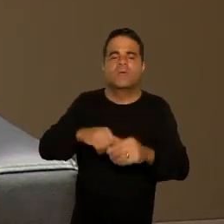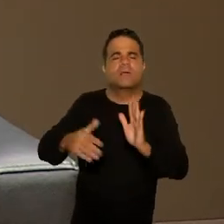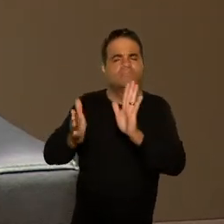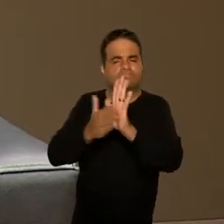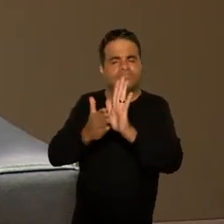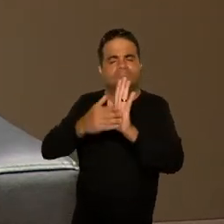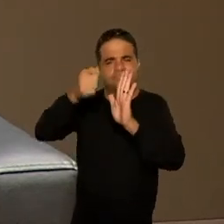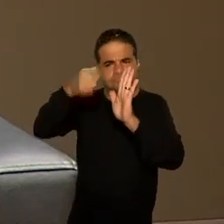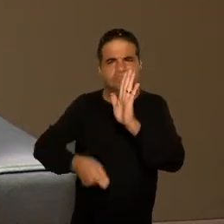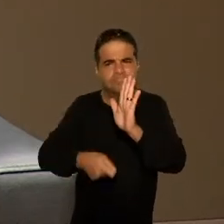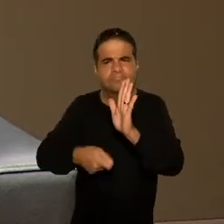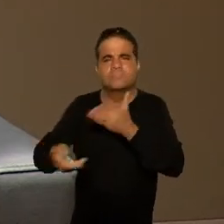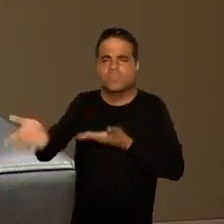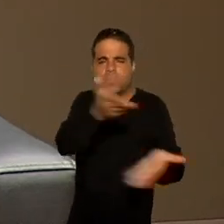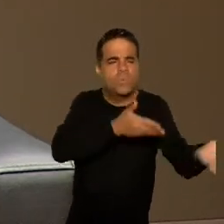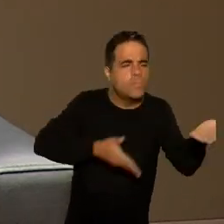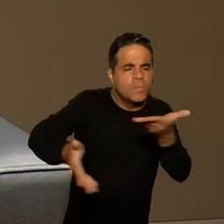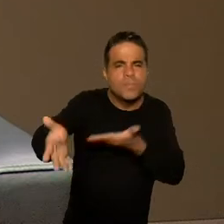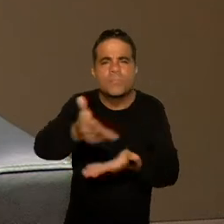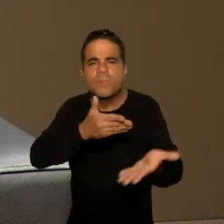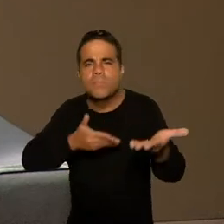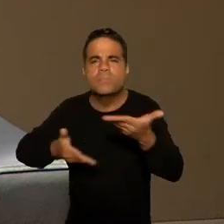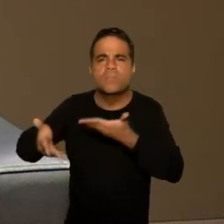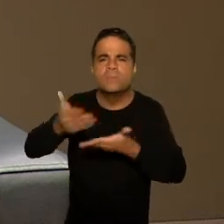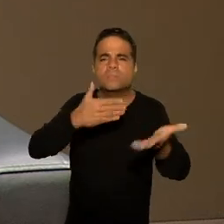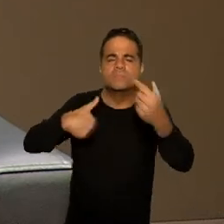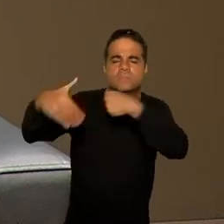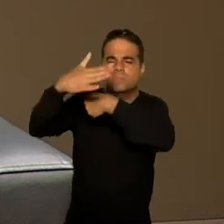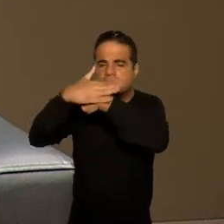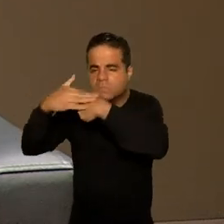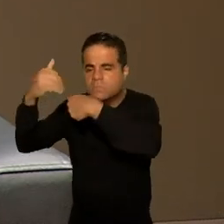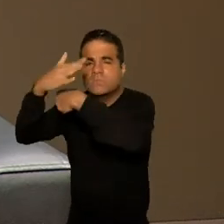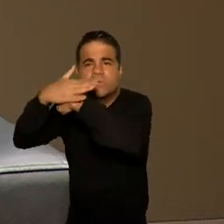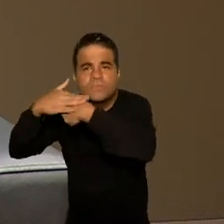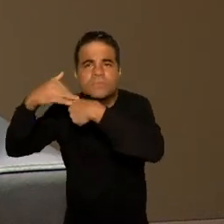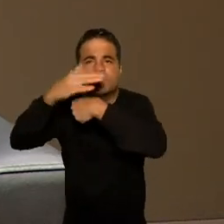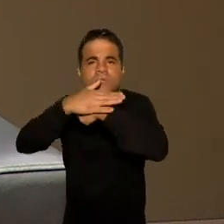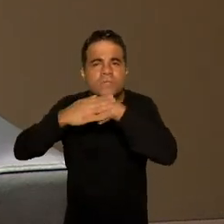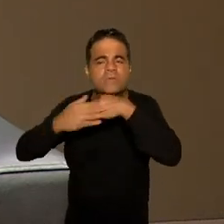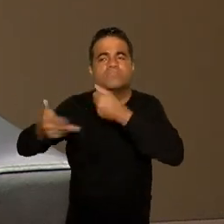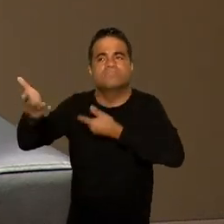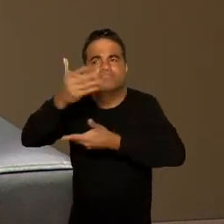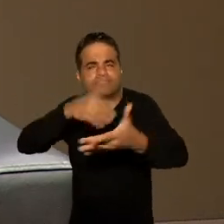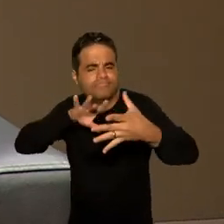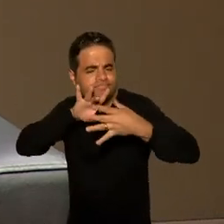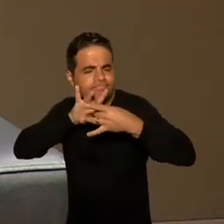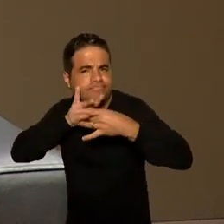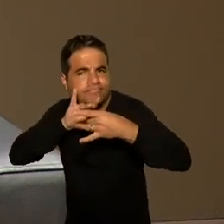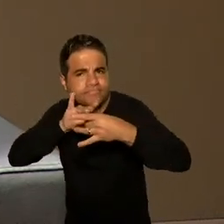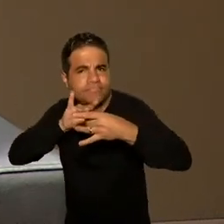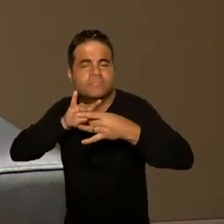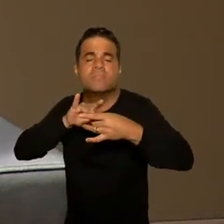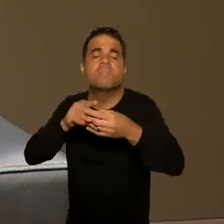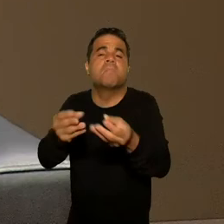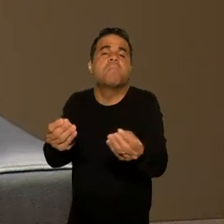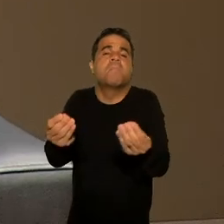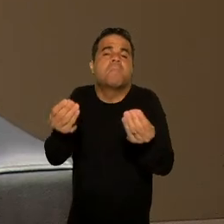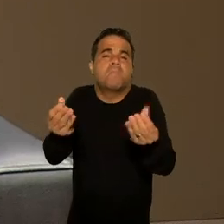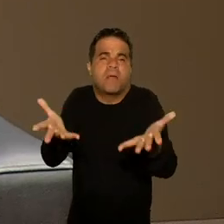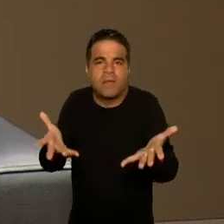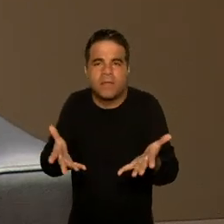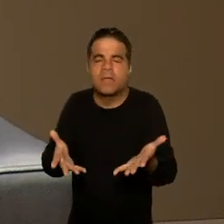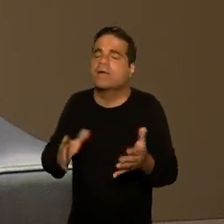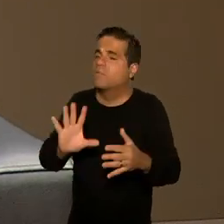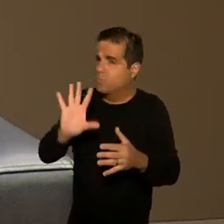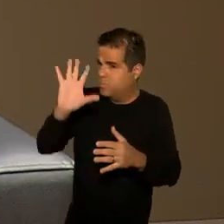estabelecer uma relação afetiva né estabelecer laços entendeu para que